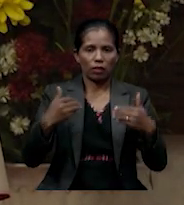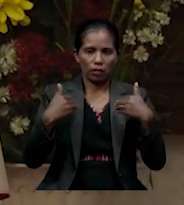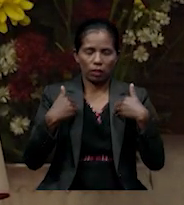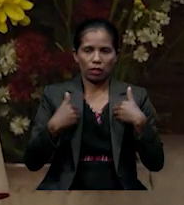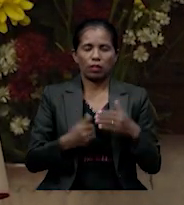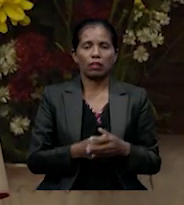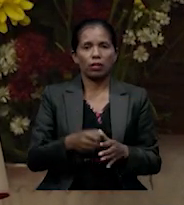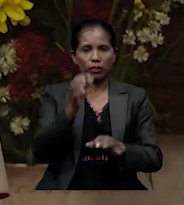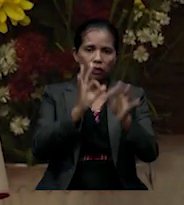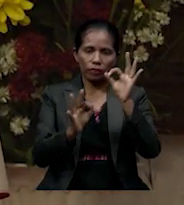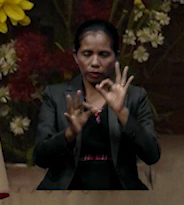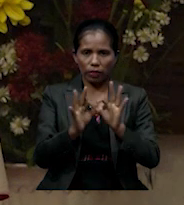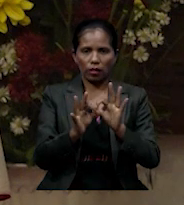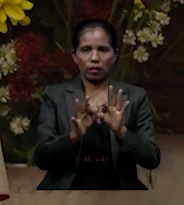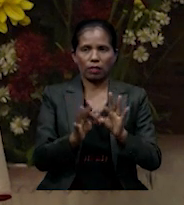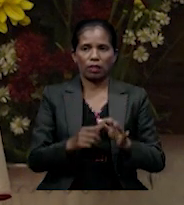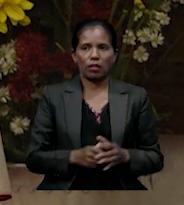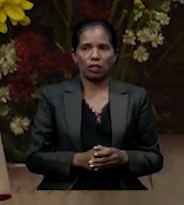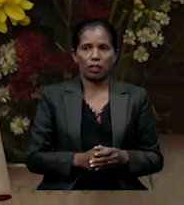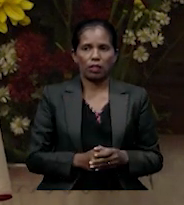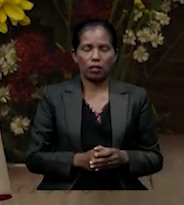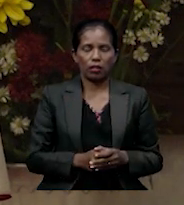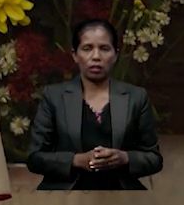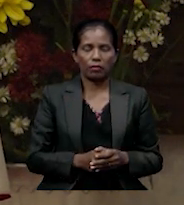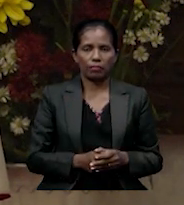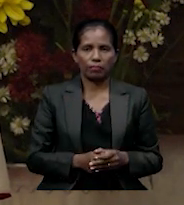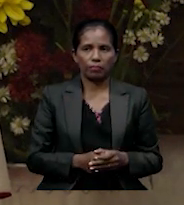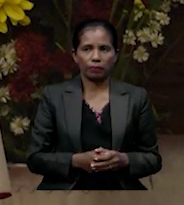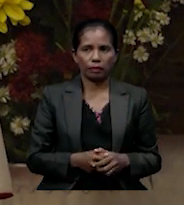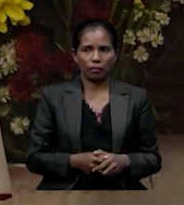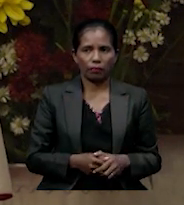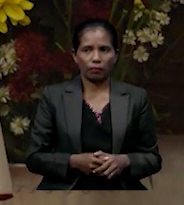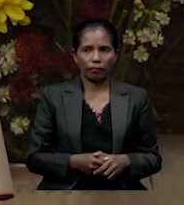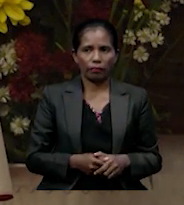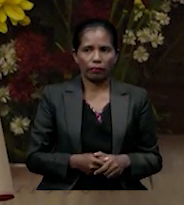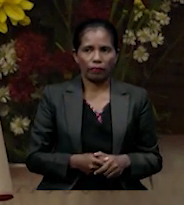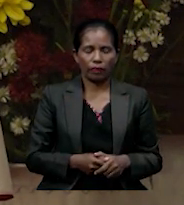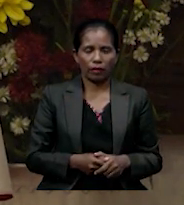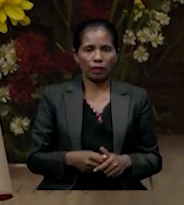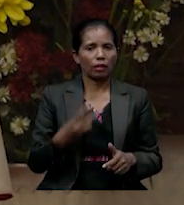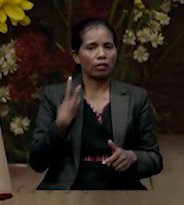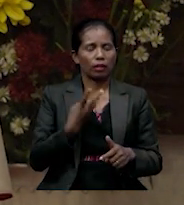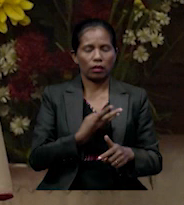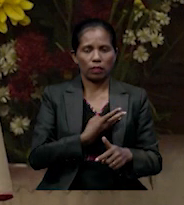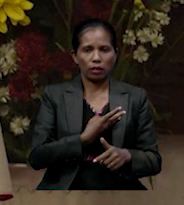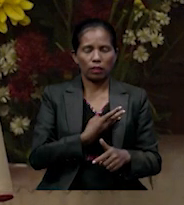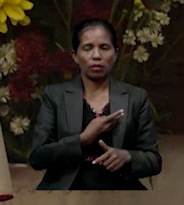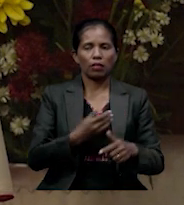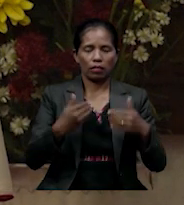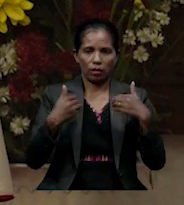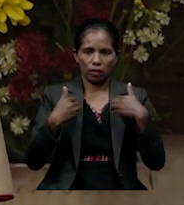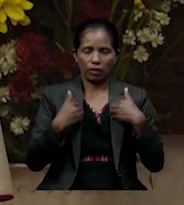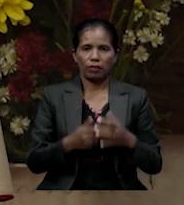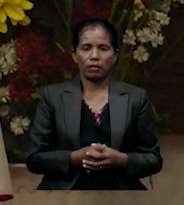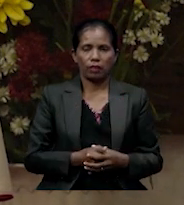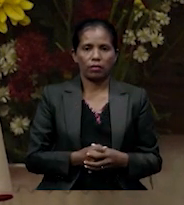fé na transcendência divina. Que não é possível matar